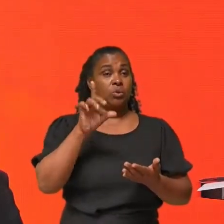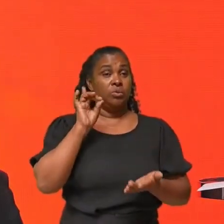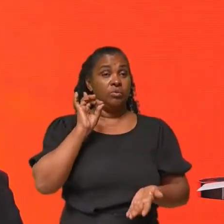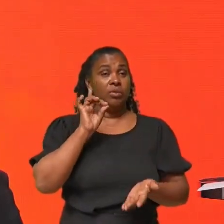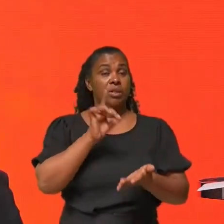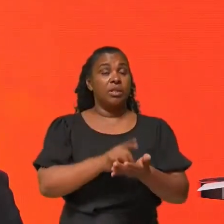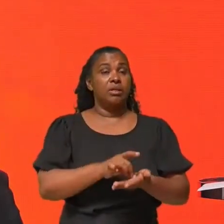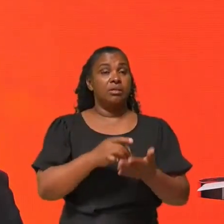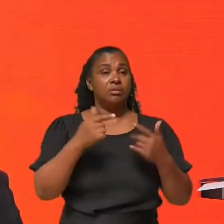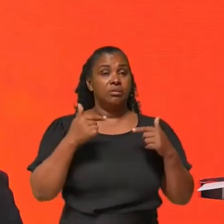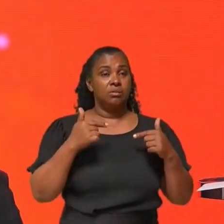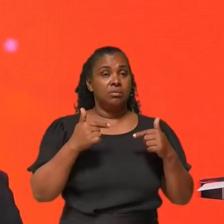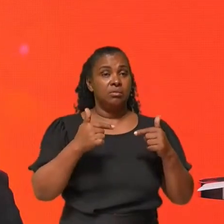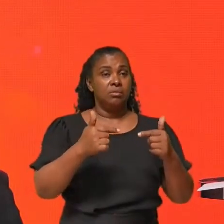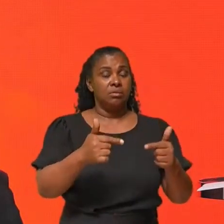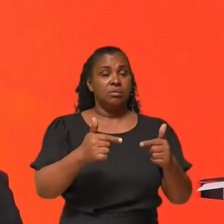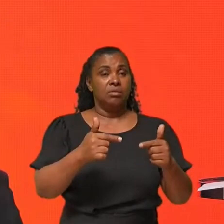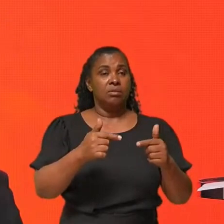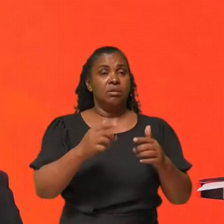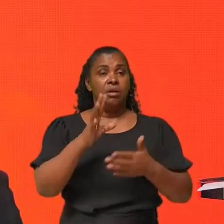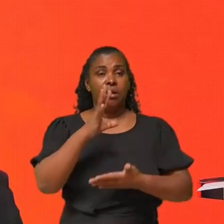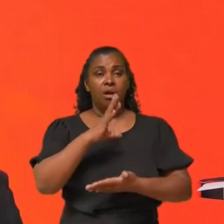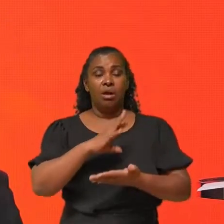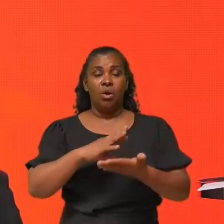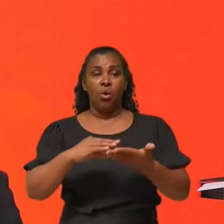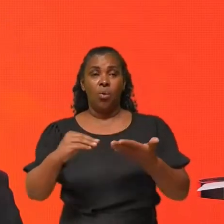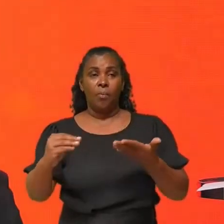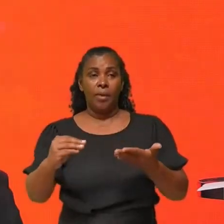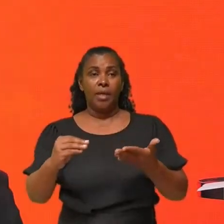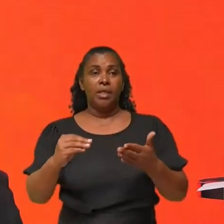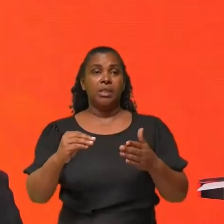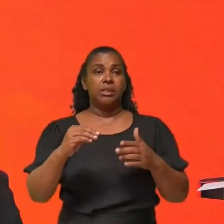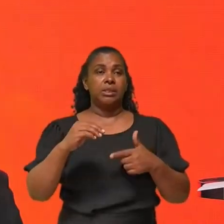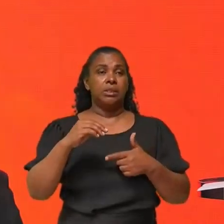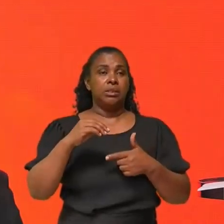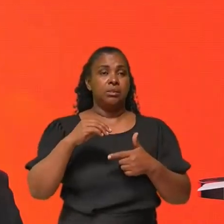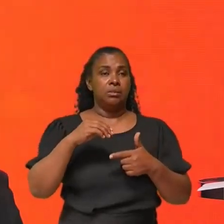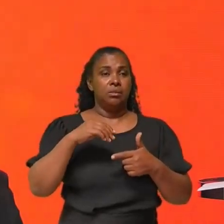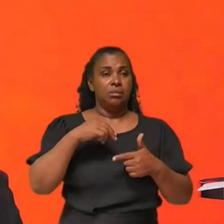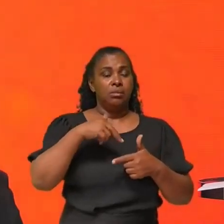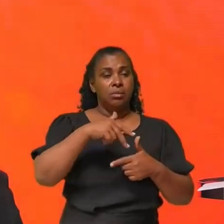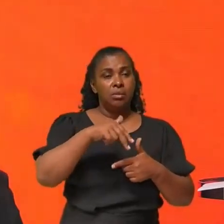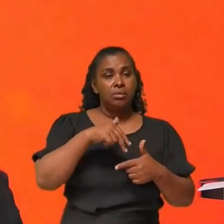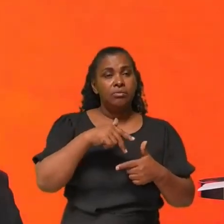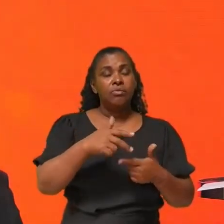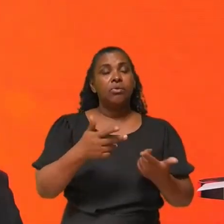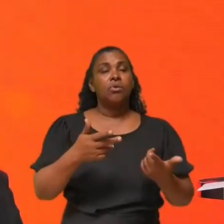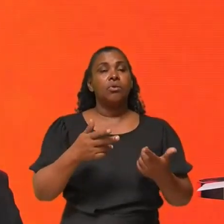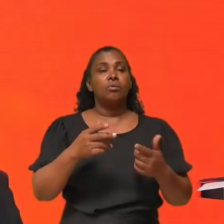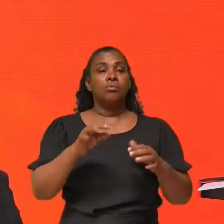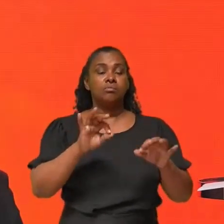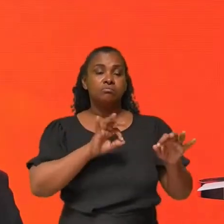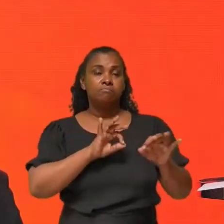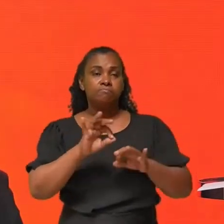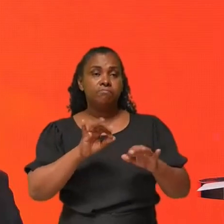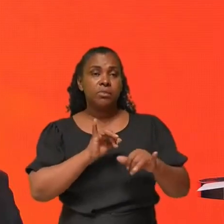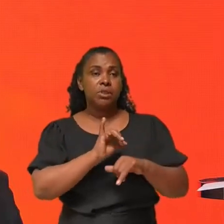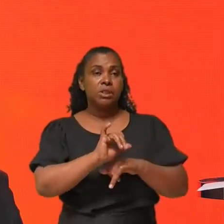reproduzindo plataformas ou mecanismos à disputa que eles fazem. Especialmente